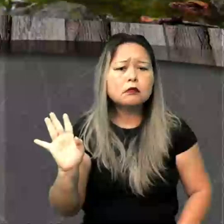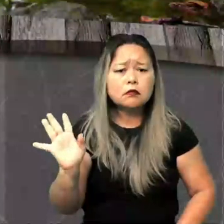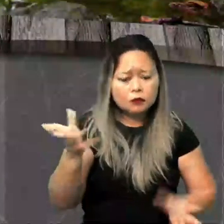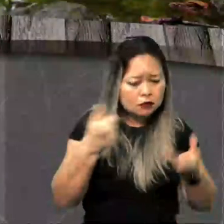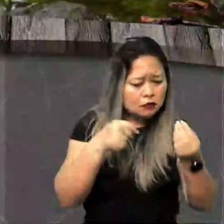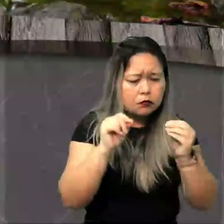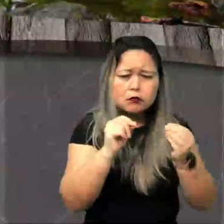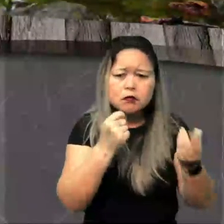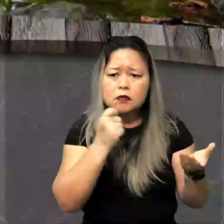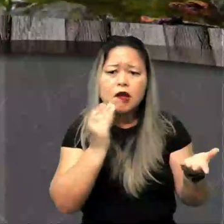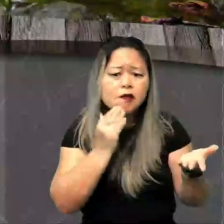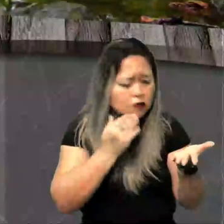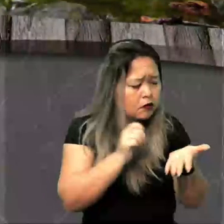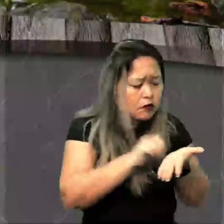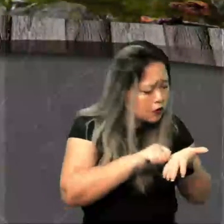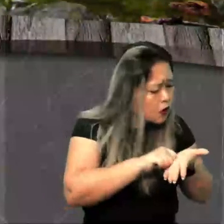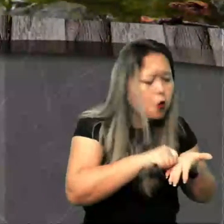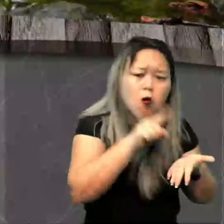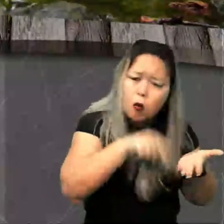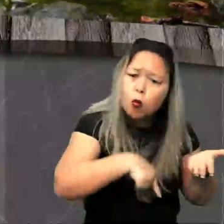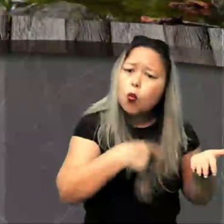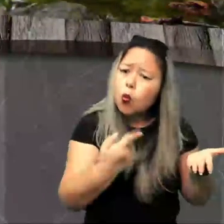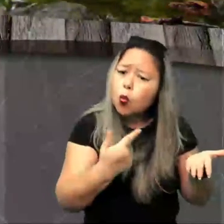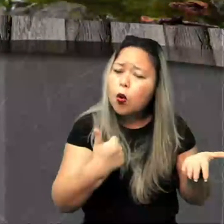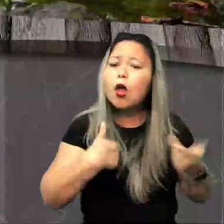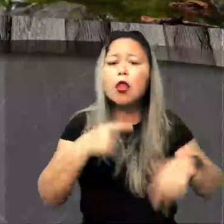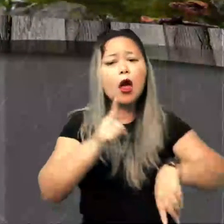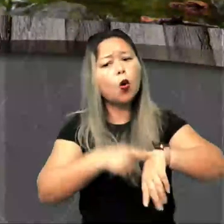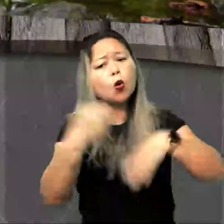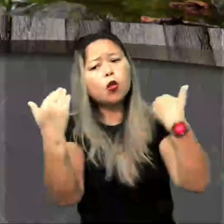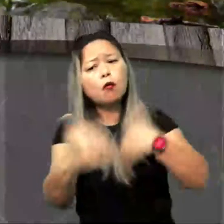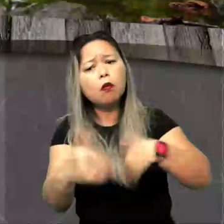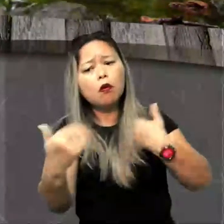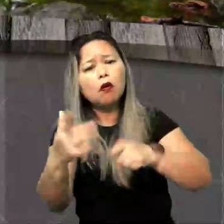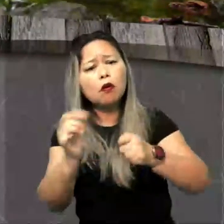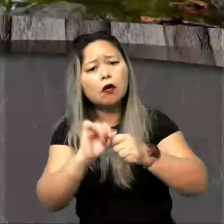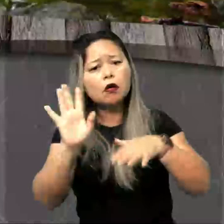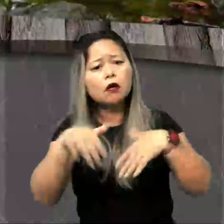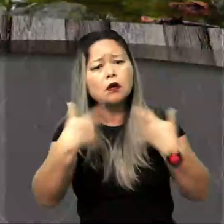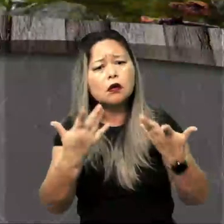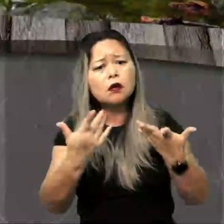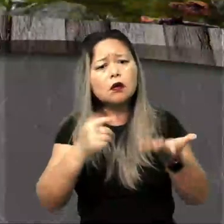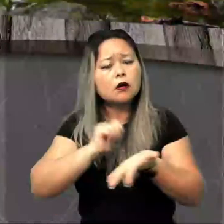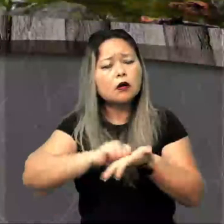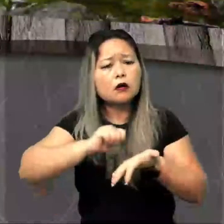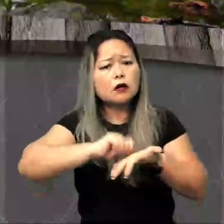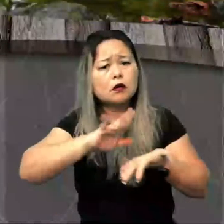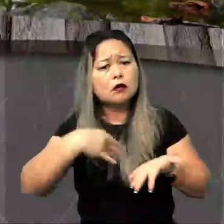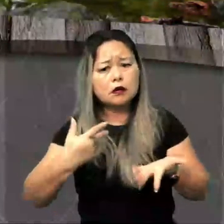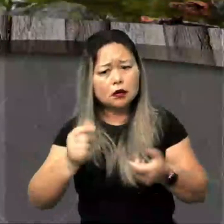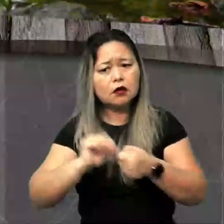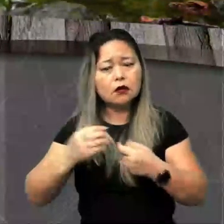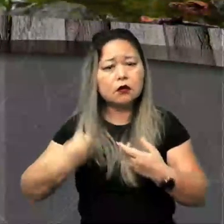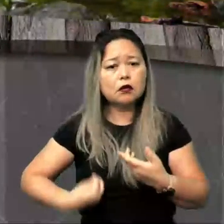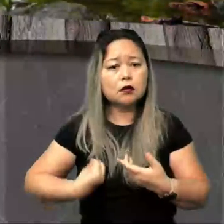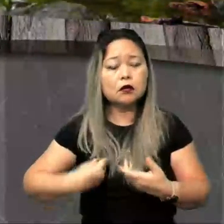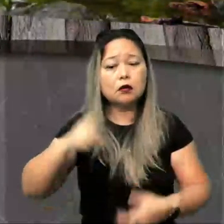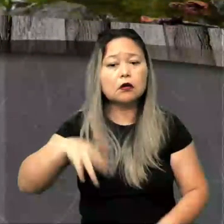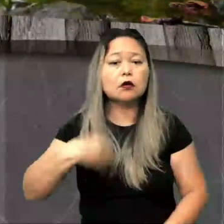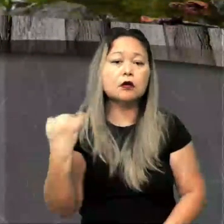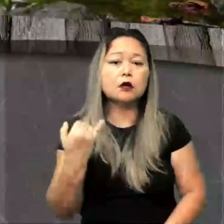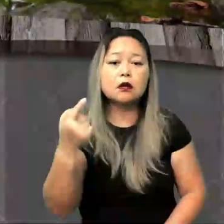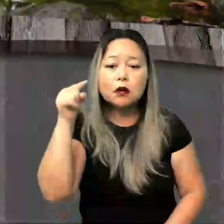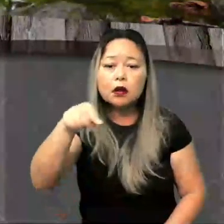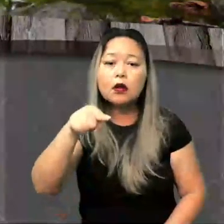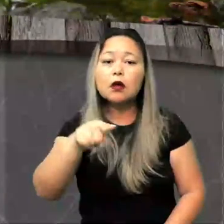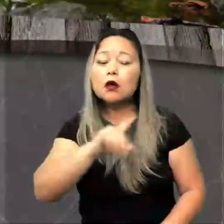Faz seus rabiscos mesmo. Os rabiscos se salvam na hora da prova. Nossa, quantos rabiscos eu já fiz na vida, né? Então é muito importante isso